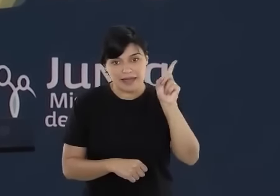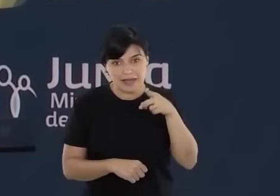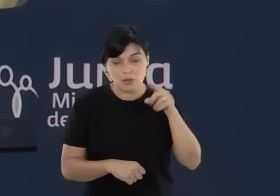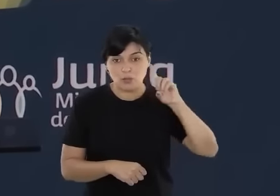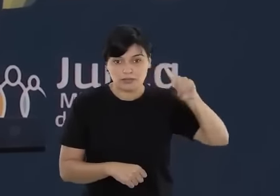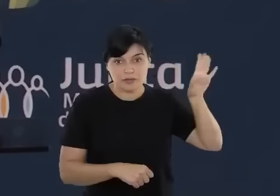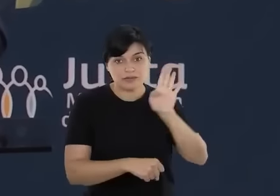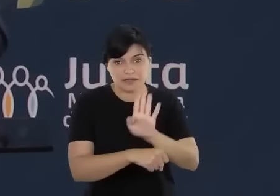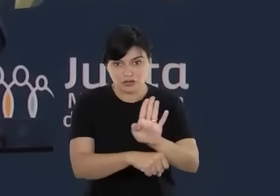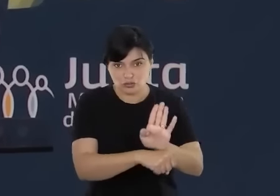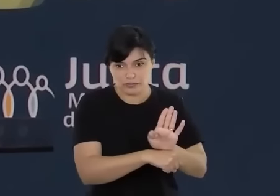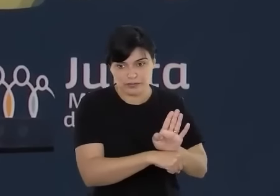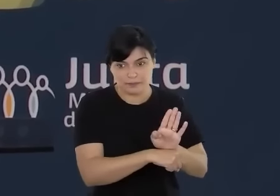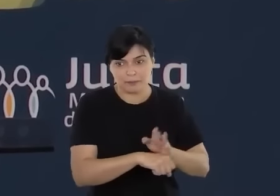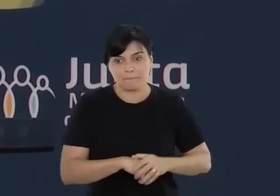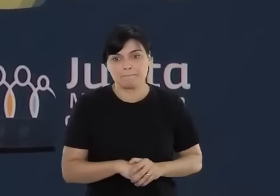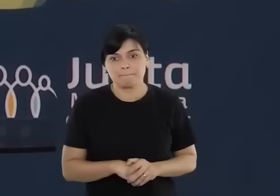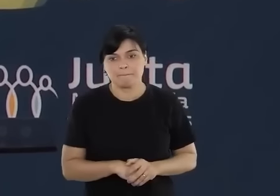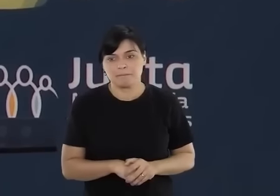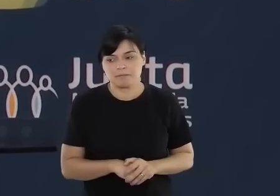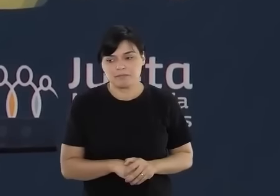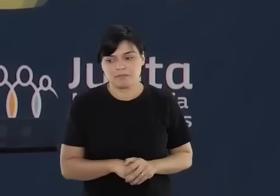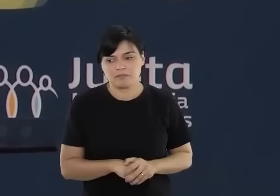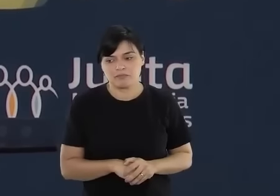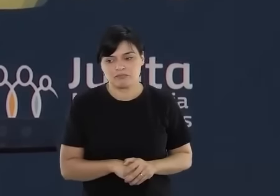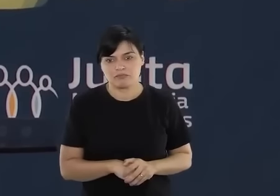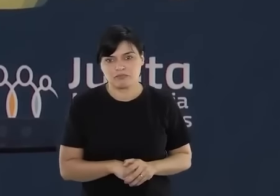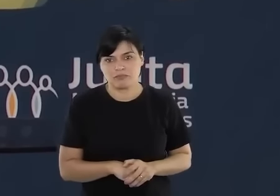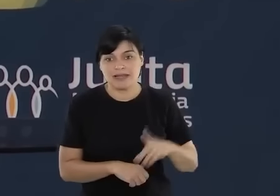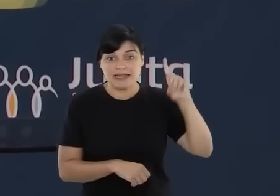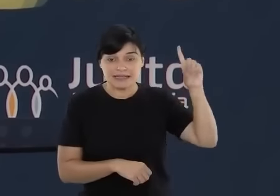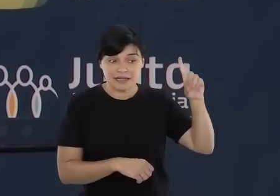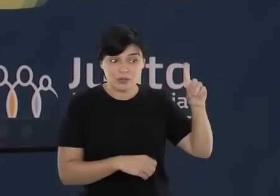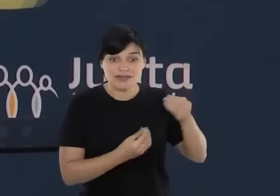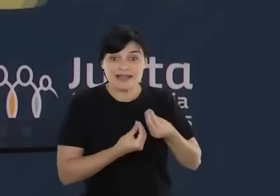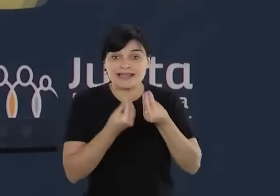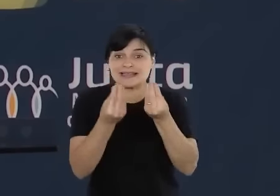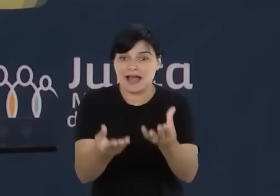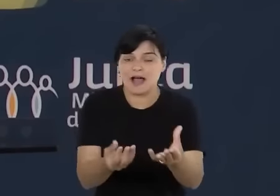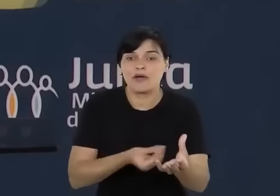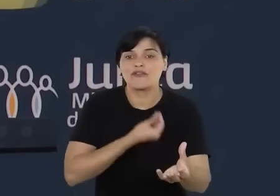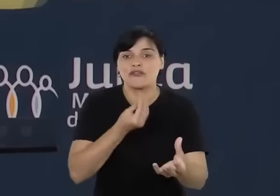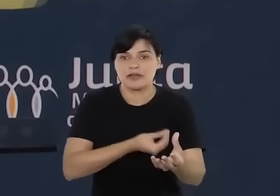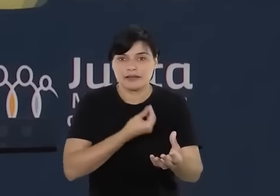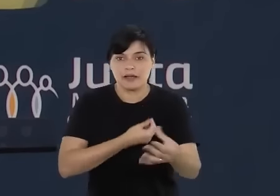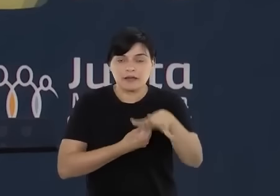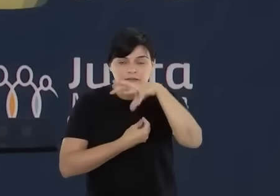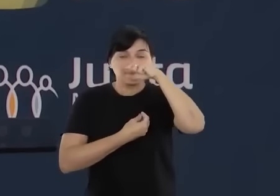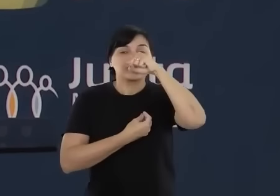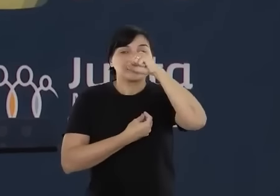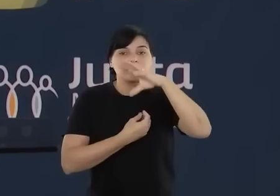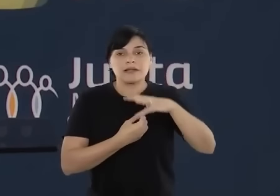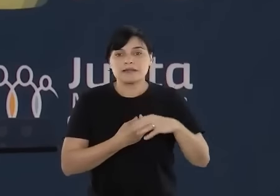25 na parte B pois ele mesmo é a quem a todos da vida respiração e tudo mais confira o